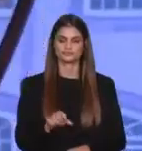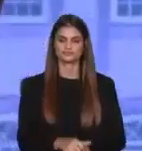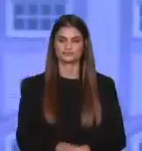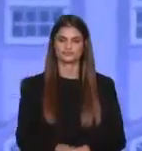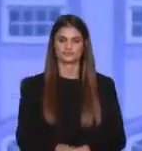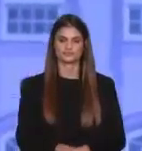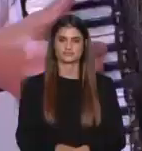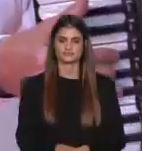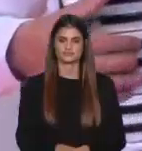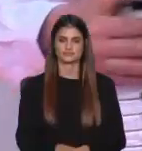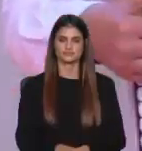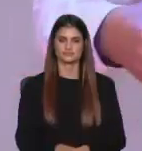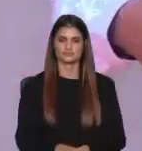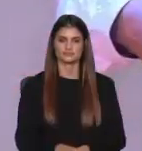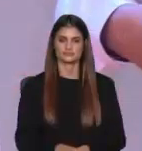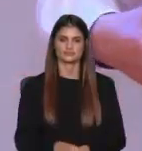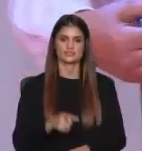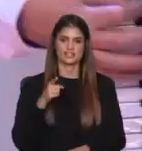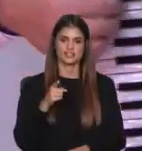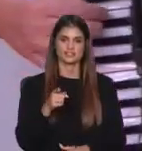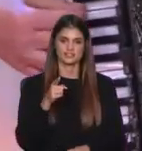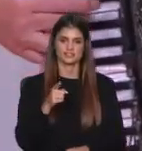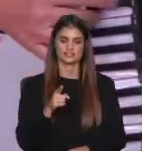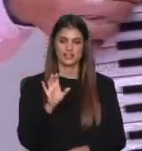coração. Em ti o sorriso bonito e andar atrevido.